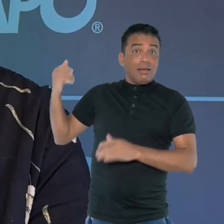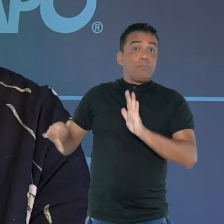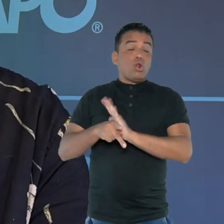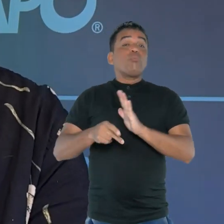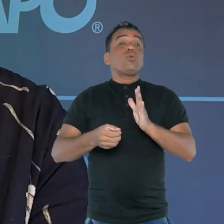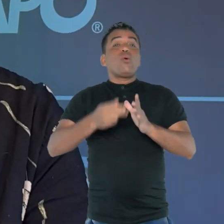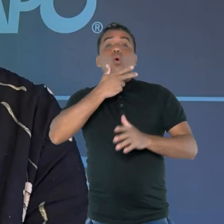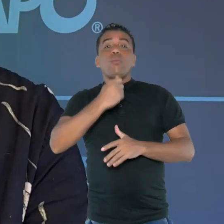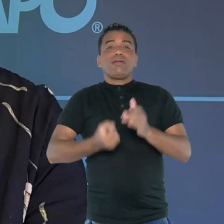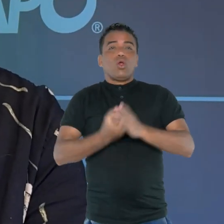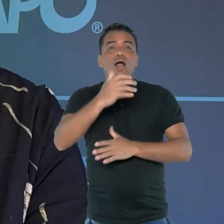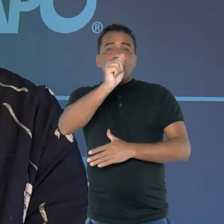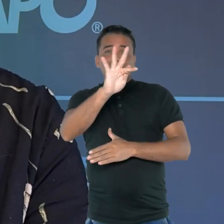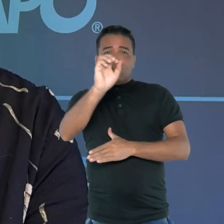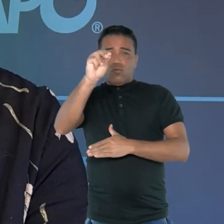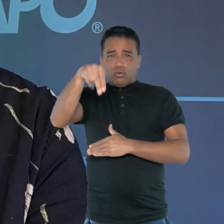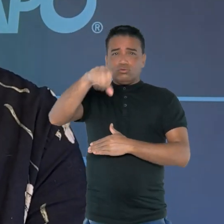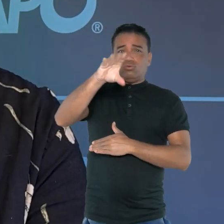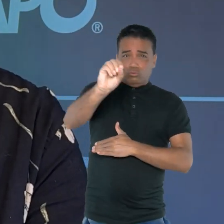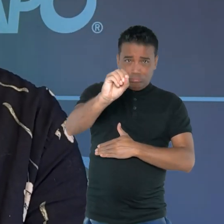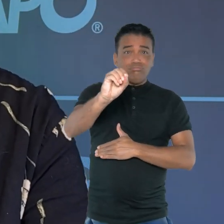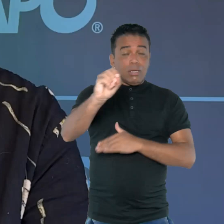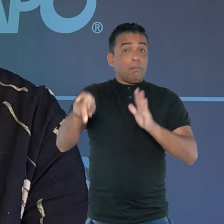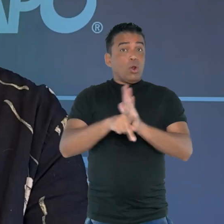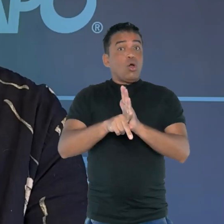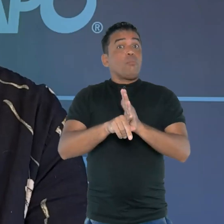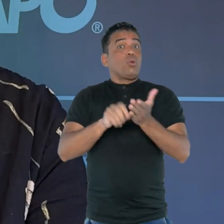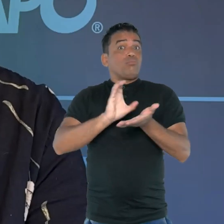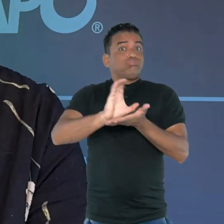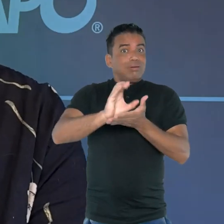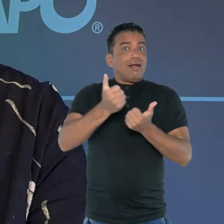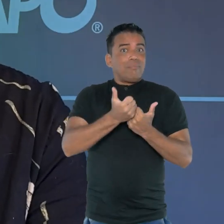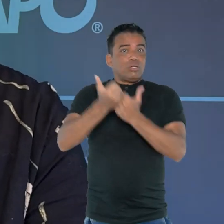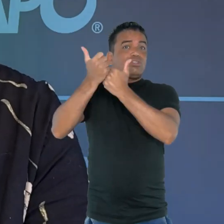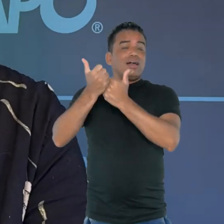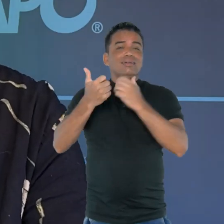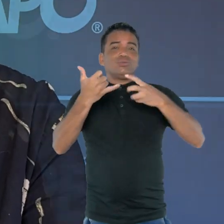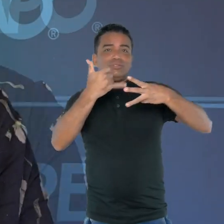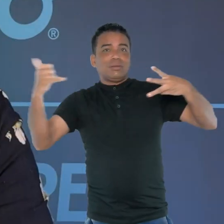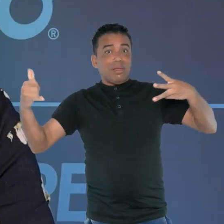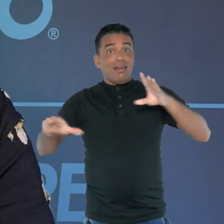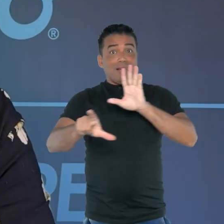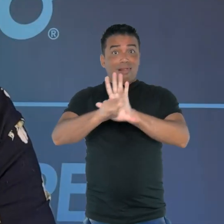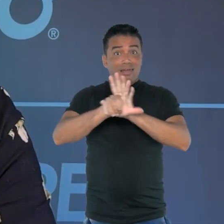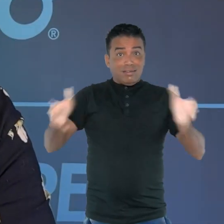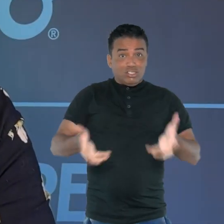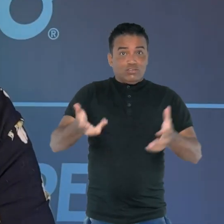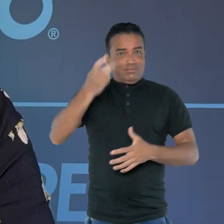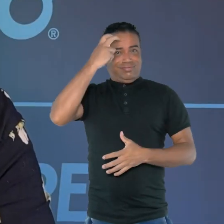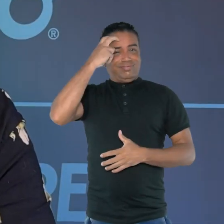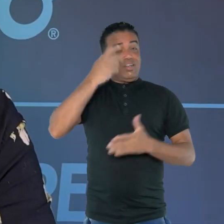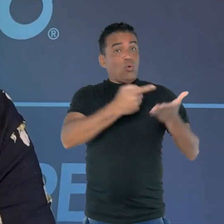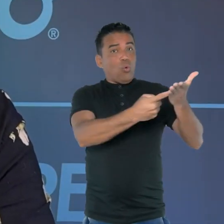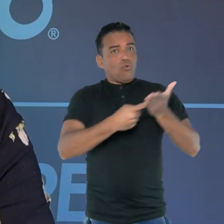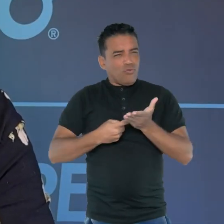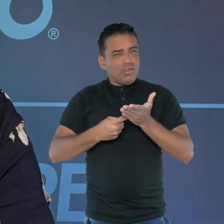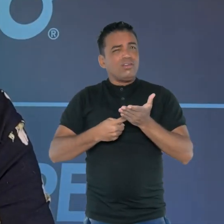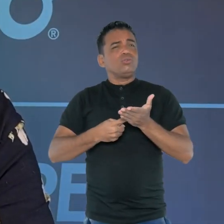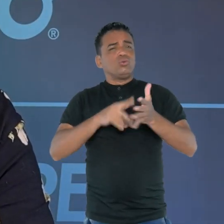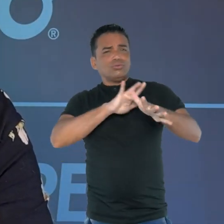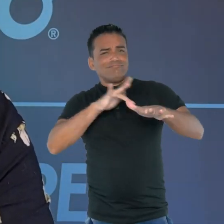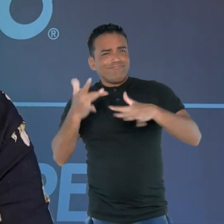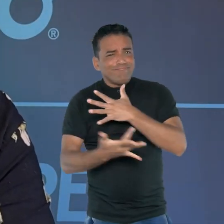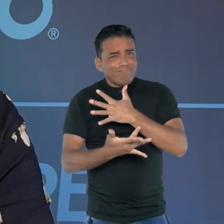Borges. Essa edição do Sempre um Papo é patrocinada pela CEMIG, via Lei Estadual de Incentivo à Cultura. Eu te convido a nos seguir